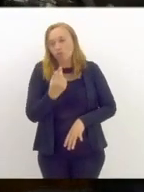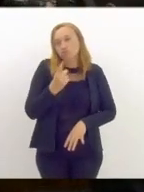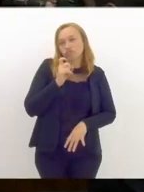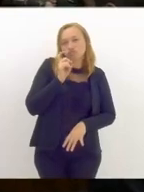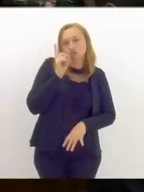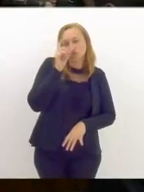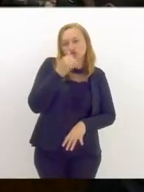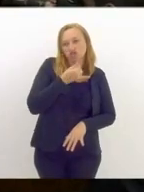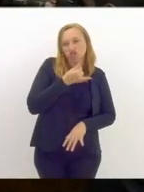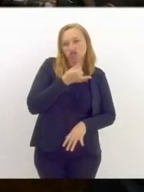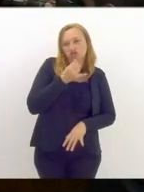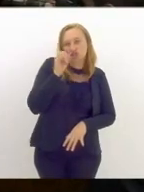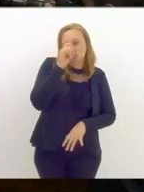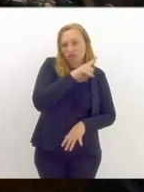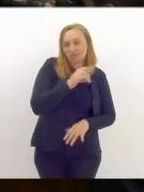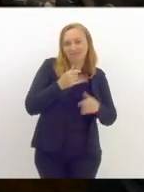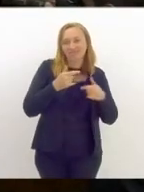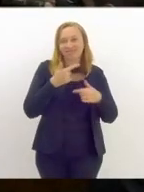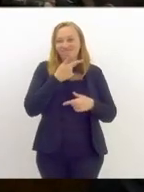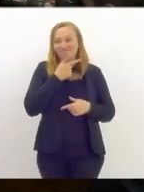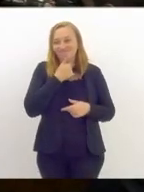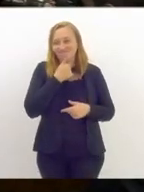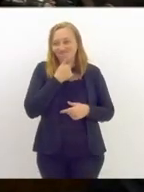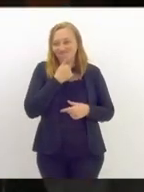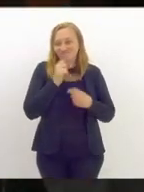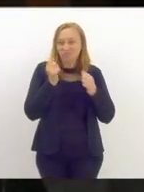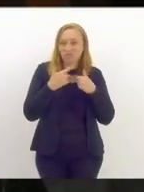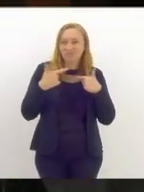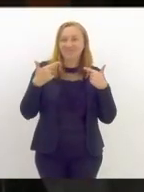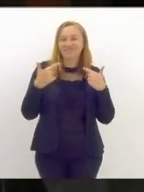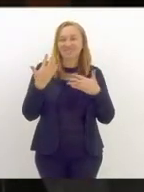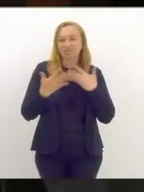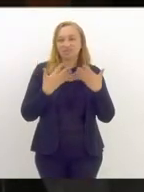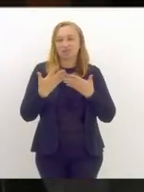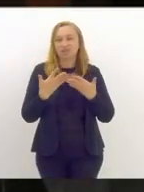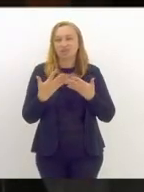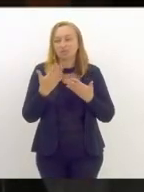ou alegre. Obrigado a cada um de vocês por me tornar esse dia,